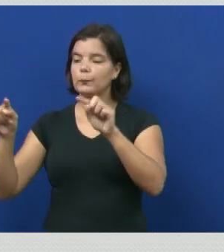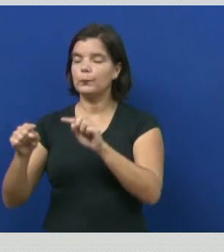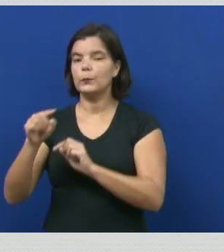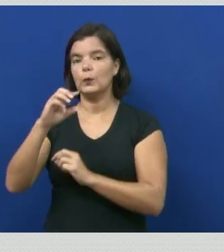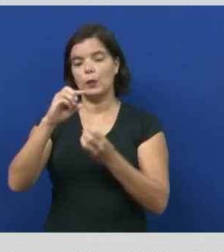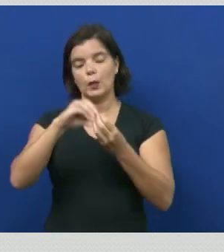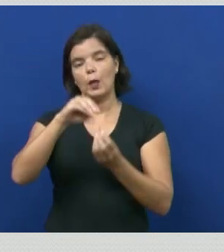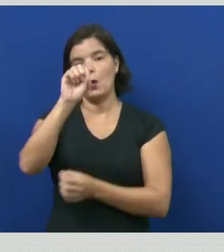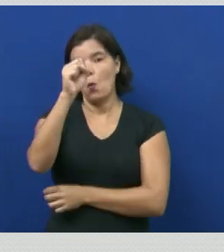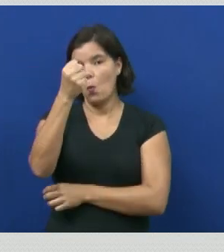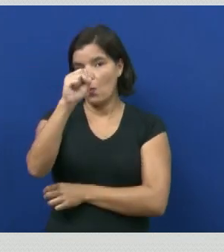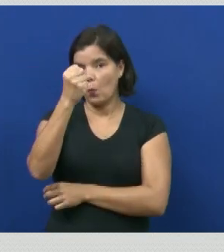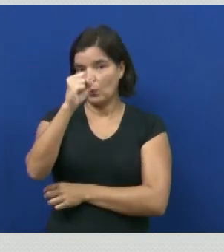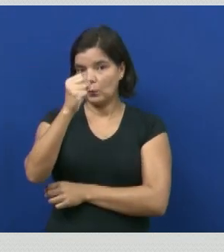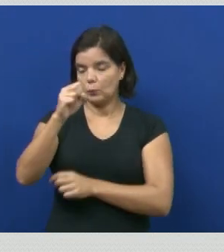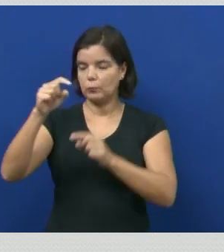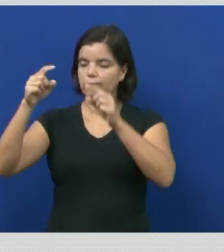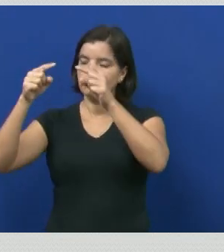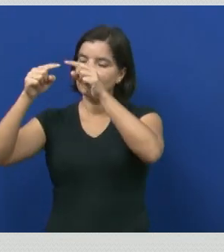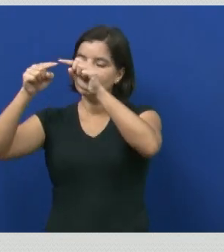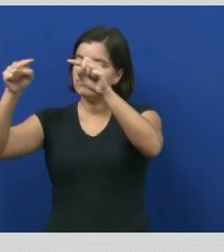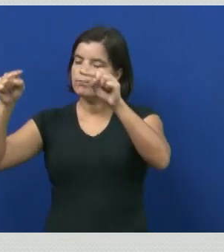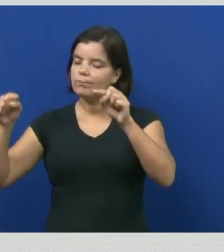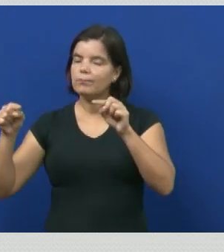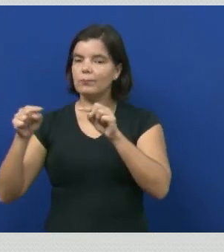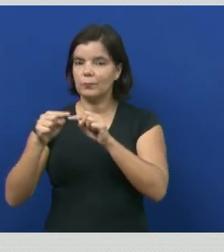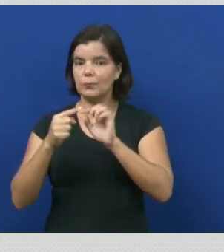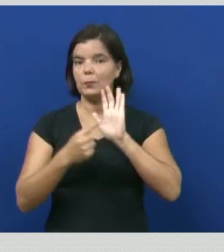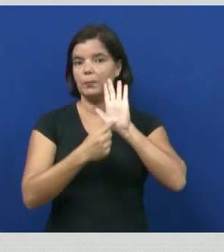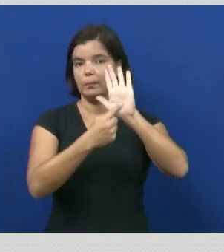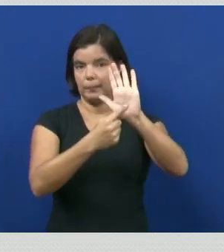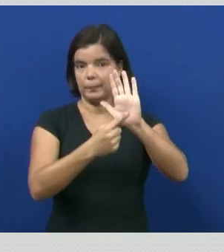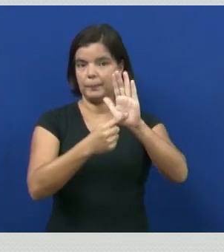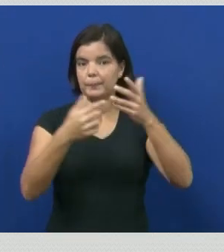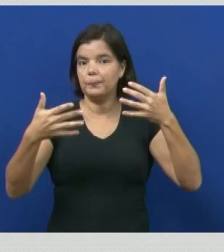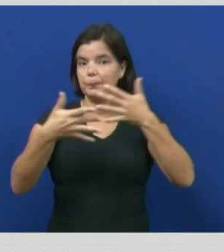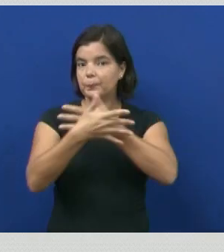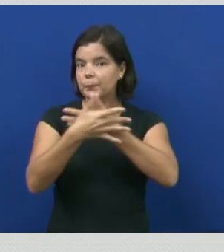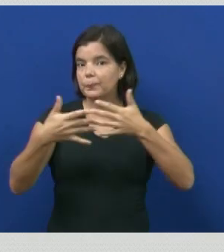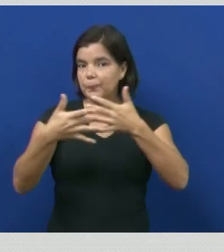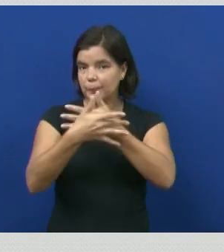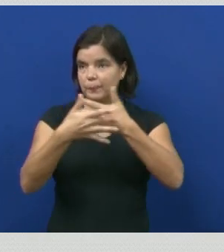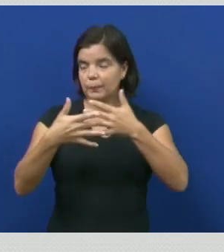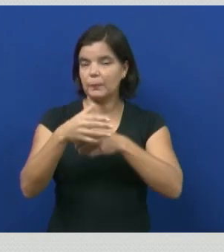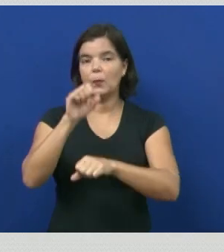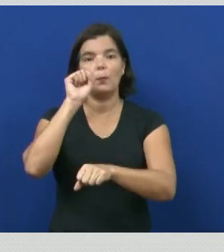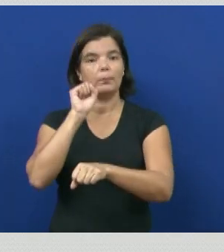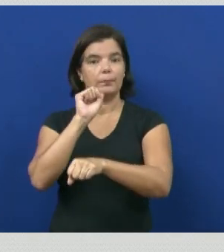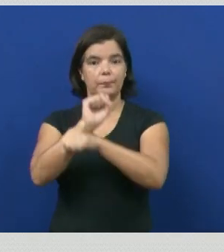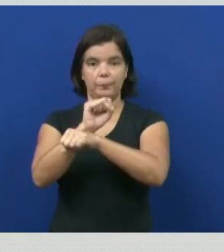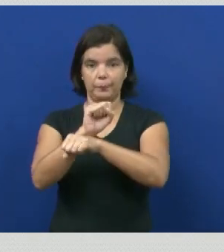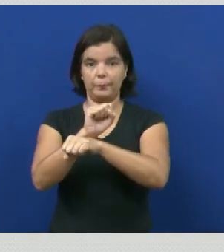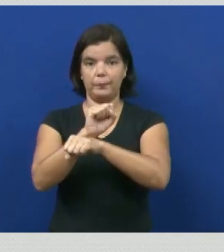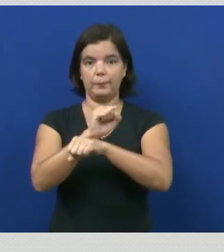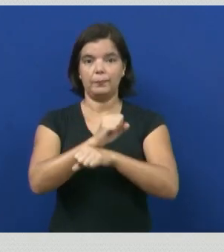octógono. O octógono nós vemos na placa de trânsito, como vemos agora na imagem, na placa de pare.